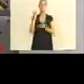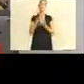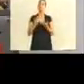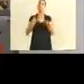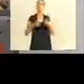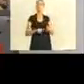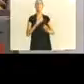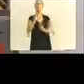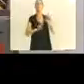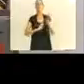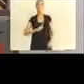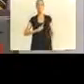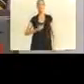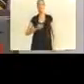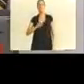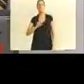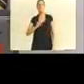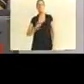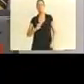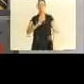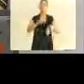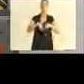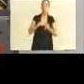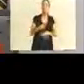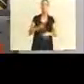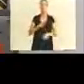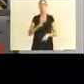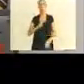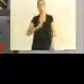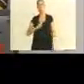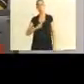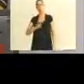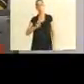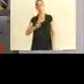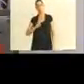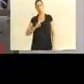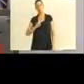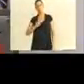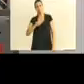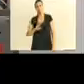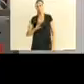Depois atacava o governo, a Verde Vale e a Rodovel, que estavam num complô para tirar da Glória as linhas.